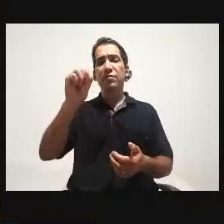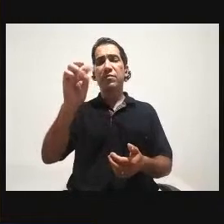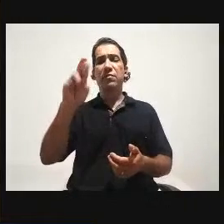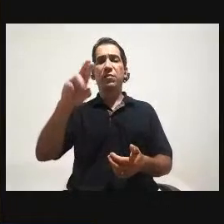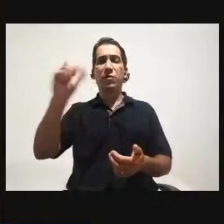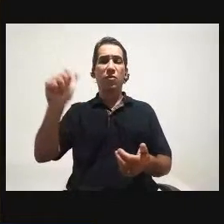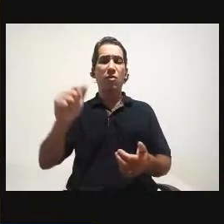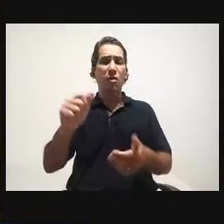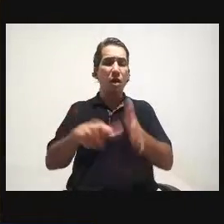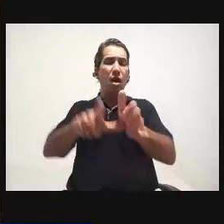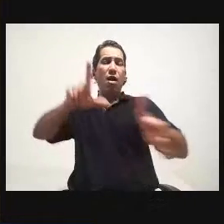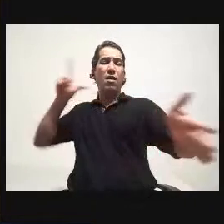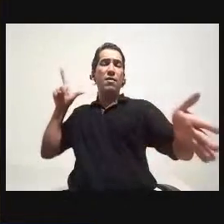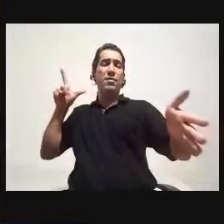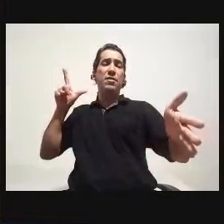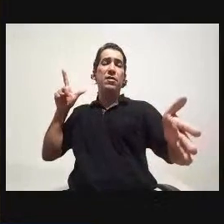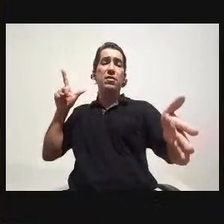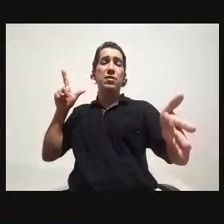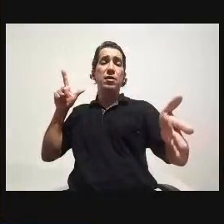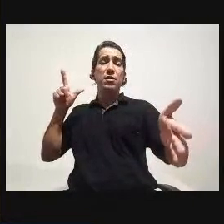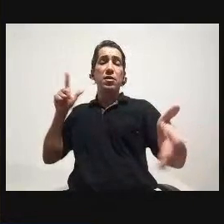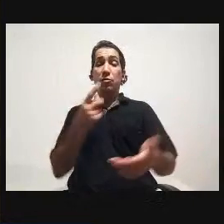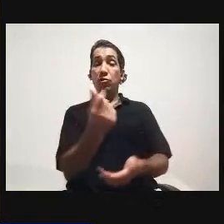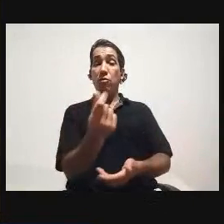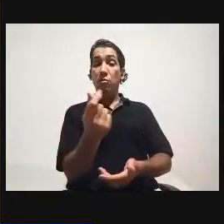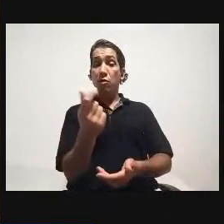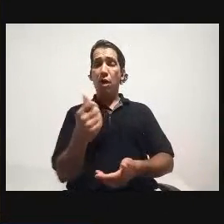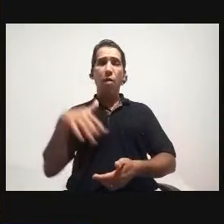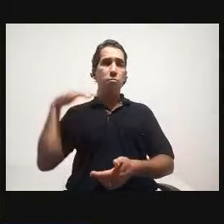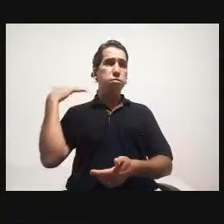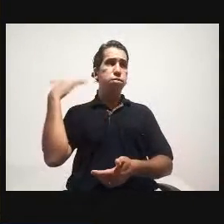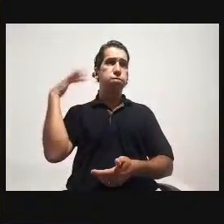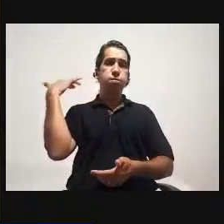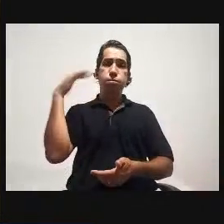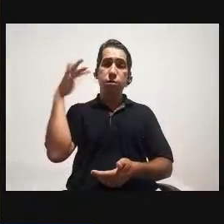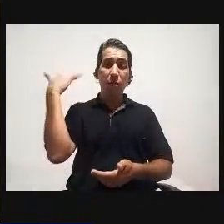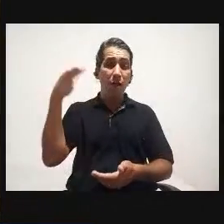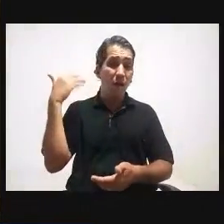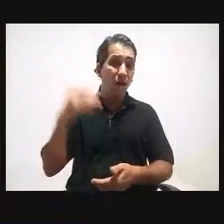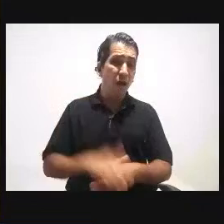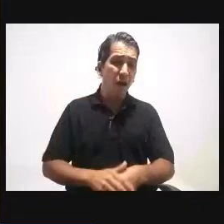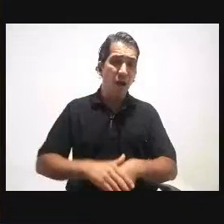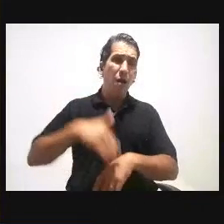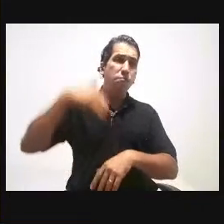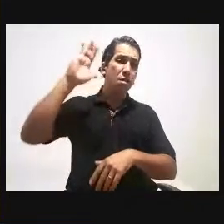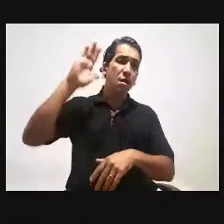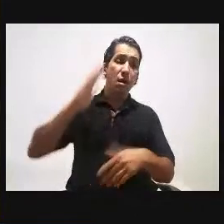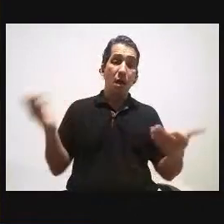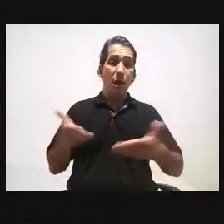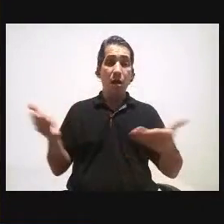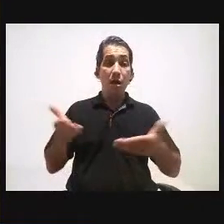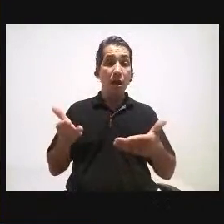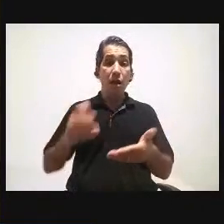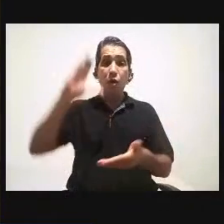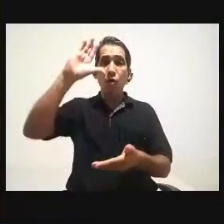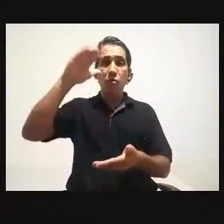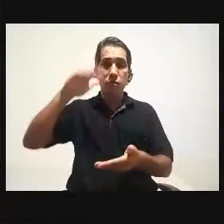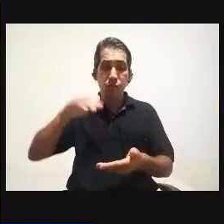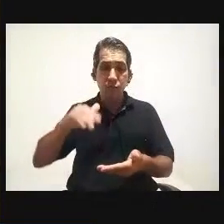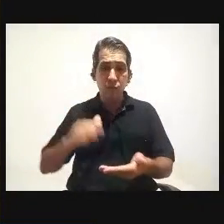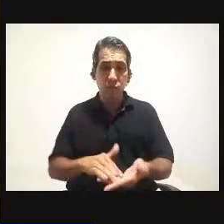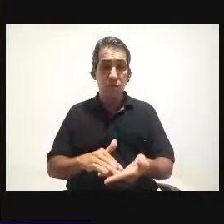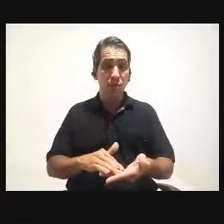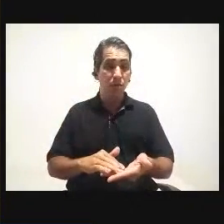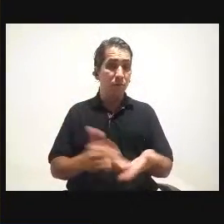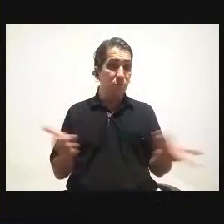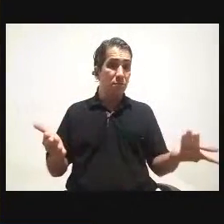baixo processamento, agora eles custam centavos de dólares e com alta velocidade de processamento. Até 2030,